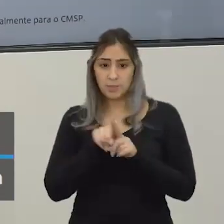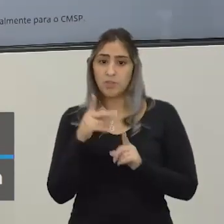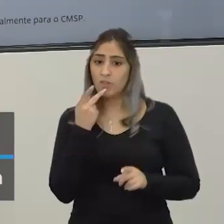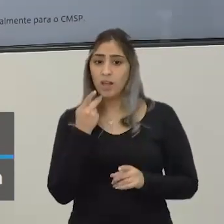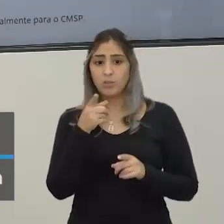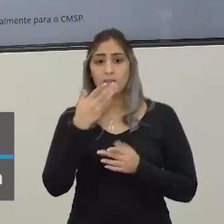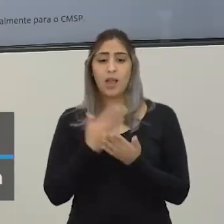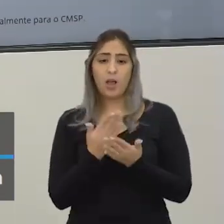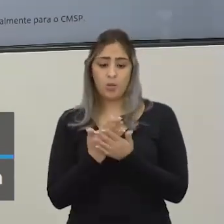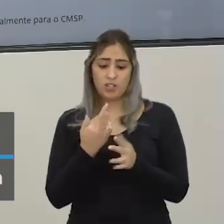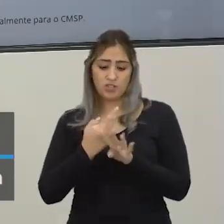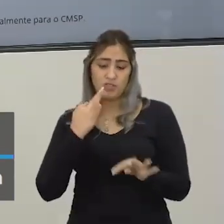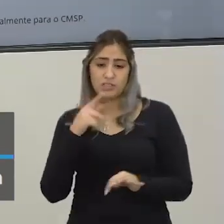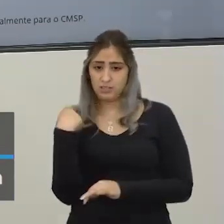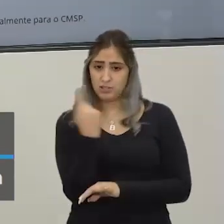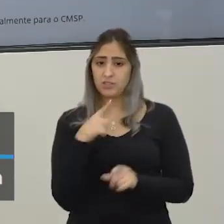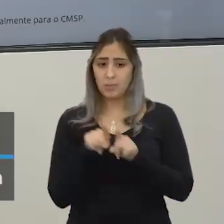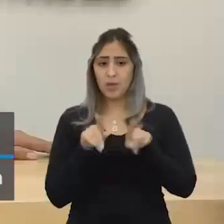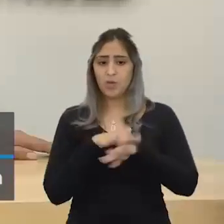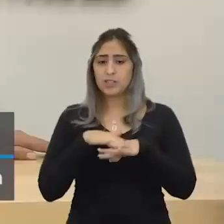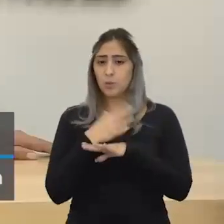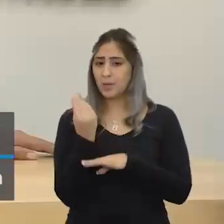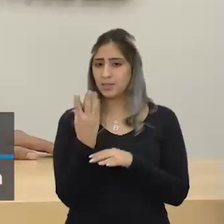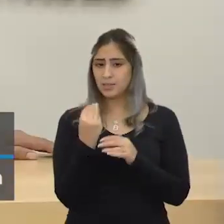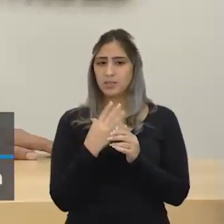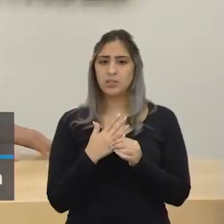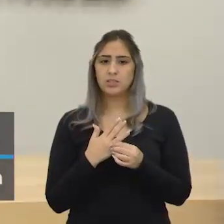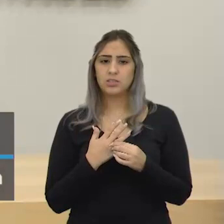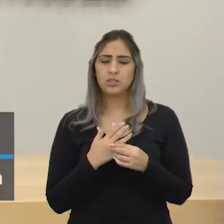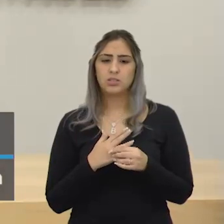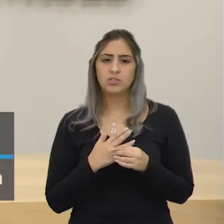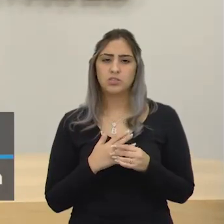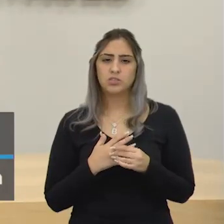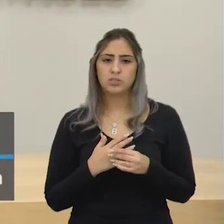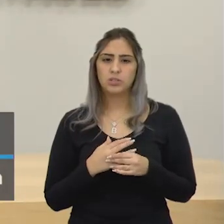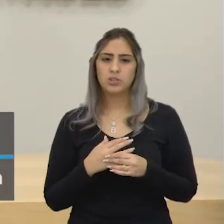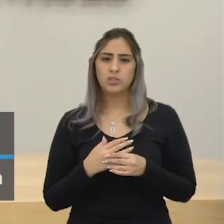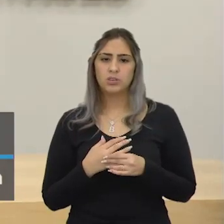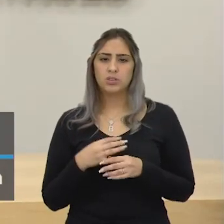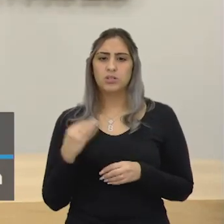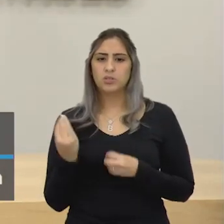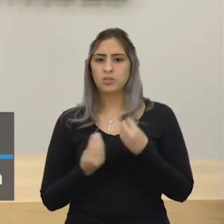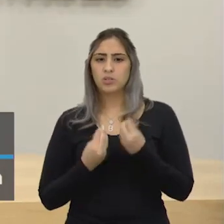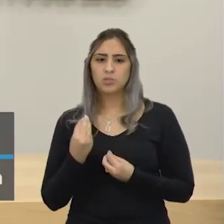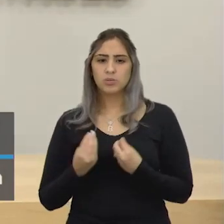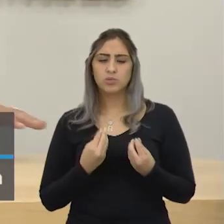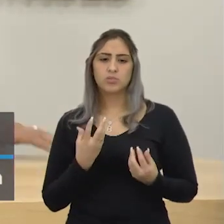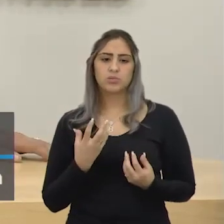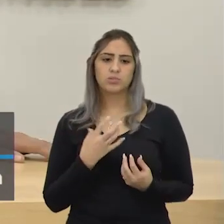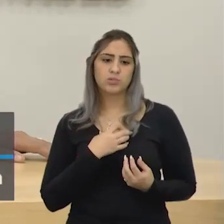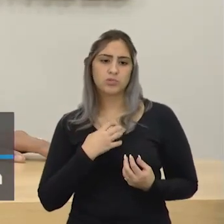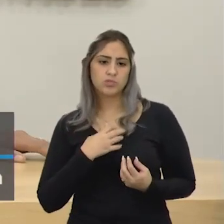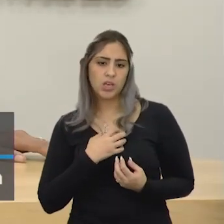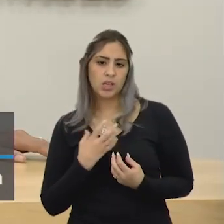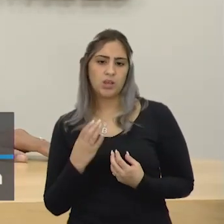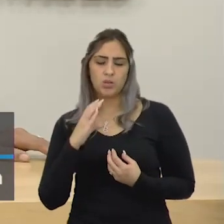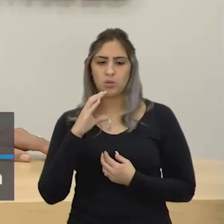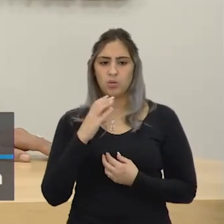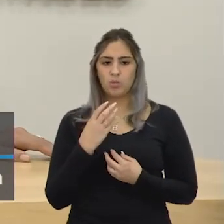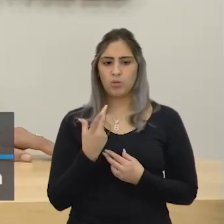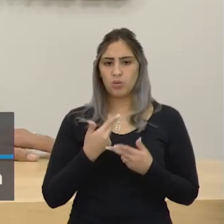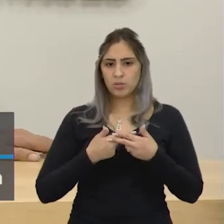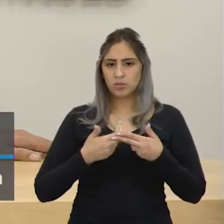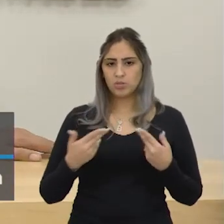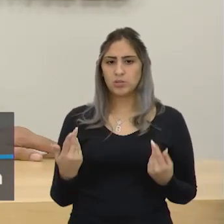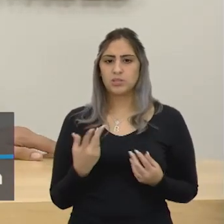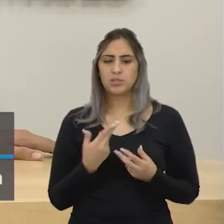gente também conversou bastante a respeito disso. Como que seria o surgimento ali, né, dos compostos, micro-organismos, o surgimento da